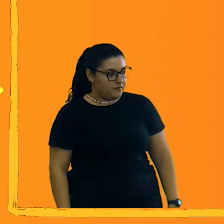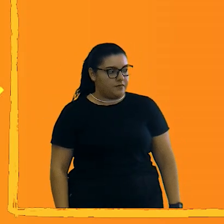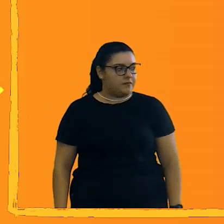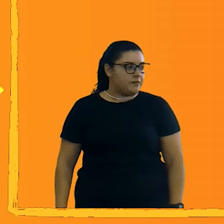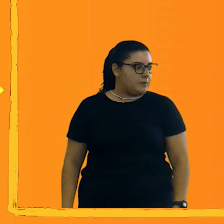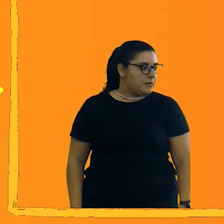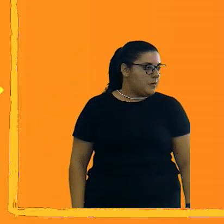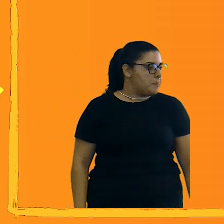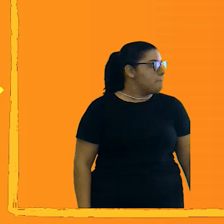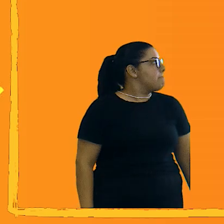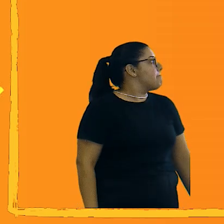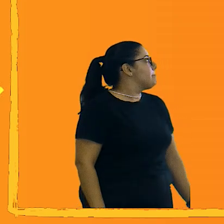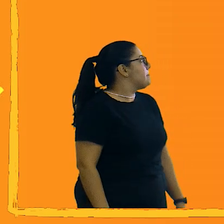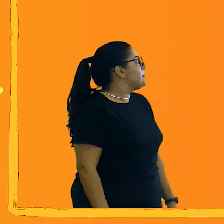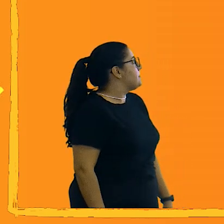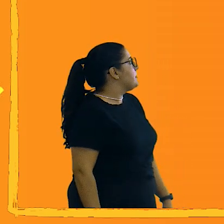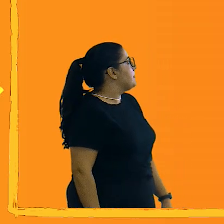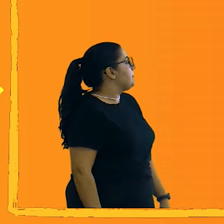uma